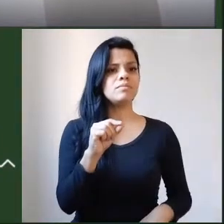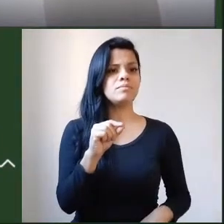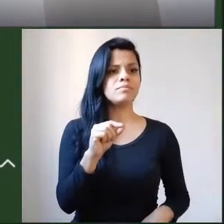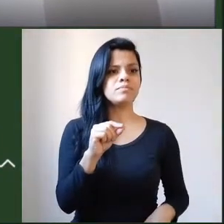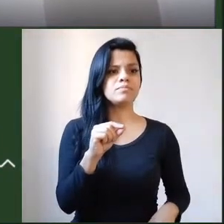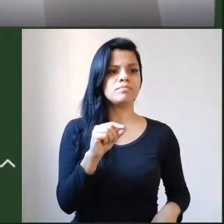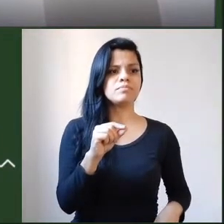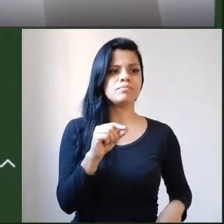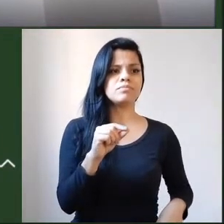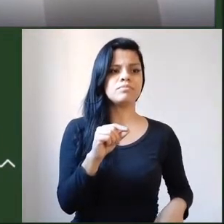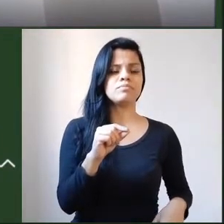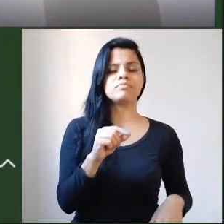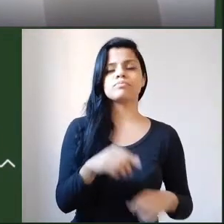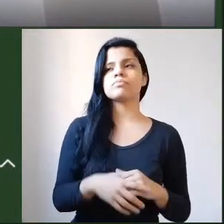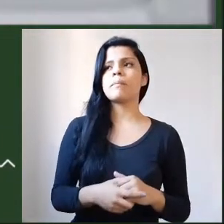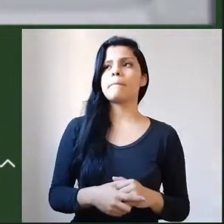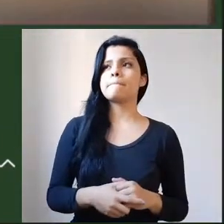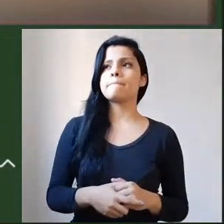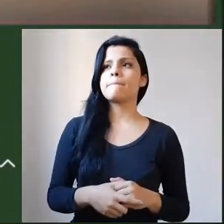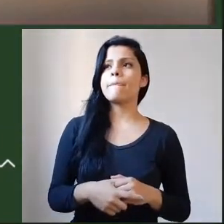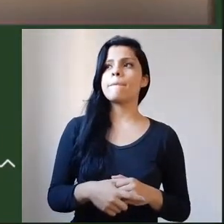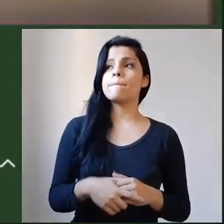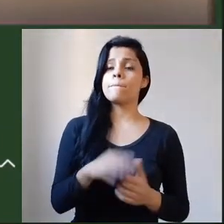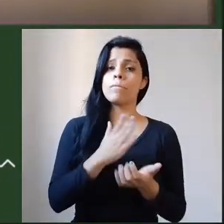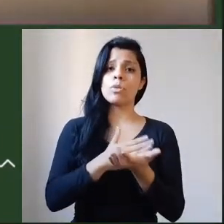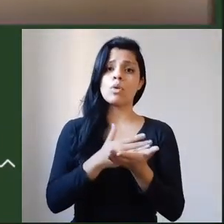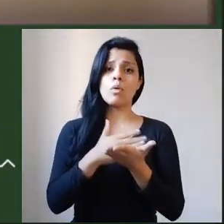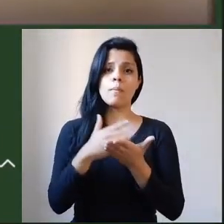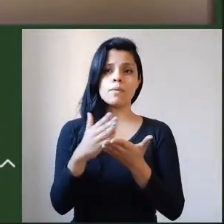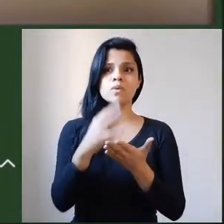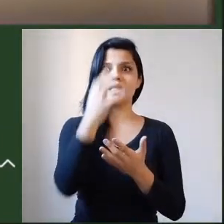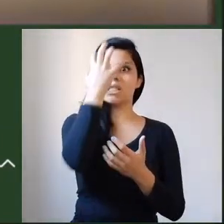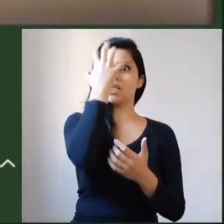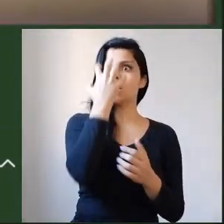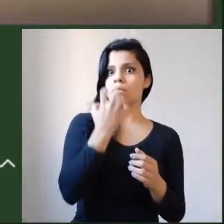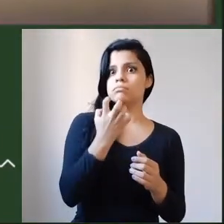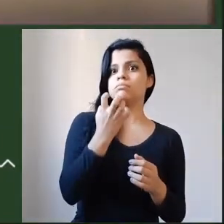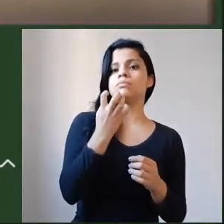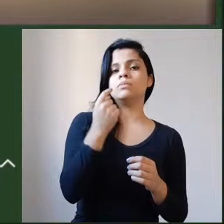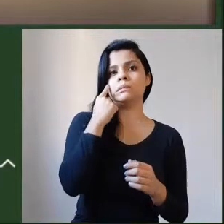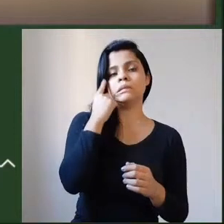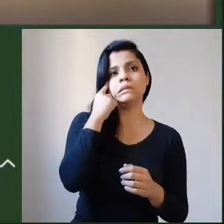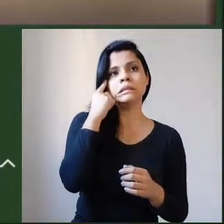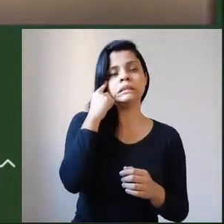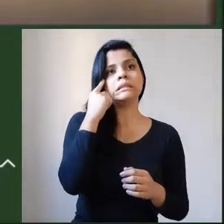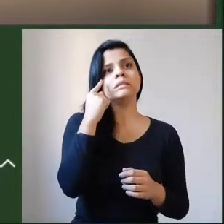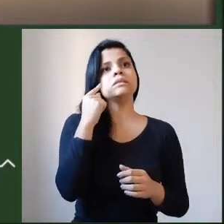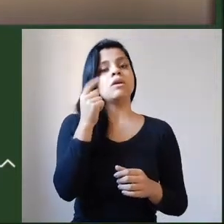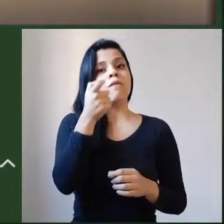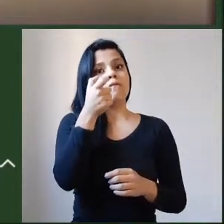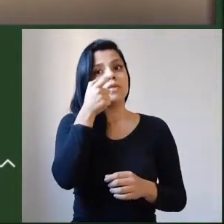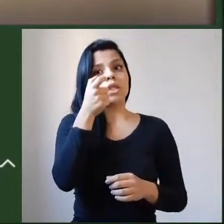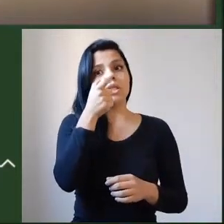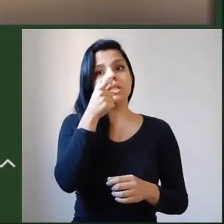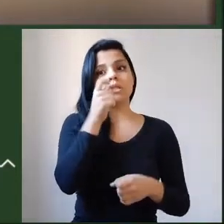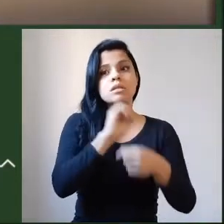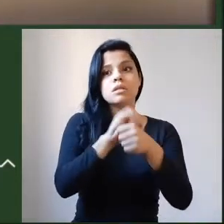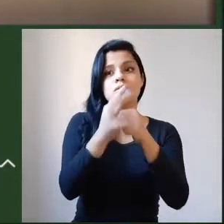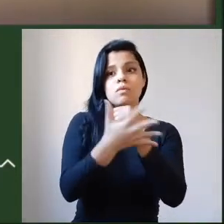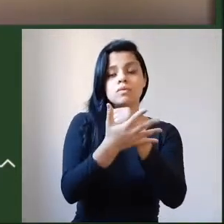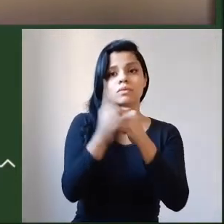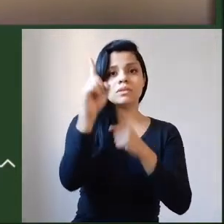se sentiu quando você soube disso? Eu acho que começou a se tornar um pouco mais palpável quando eu